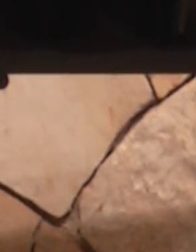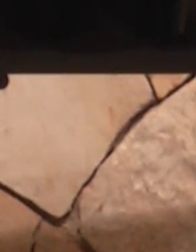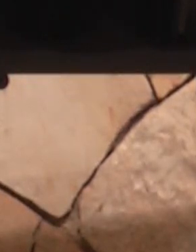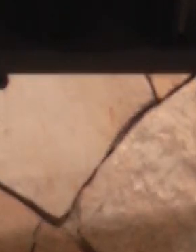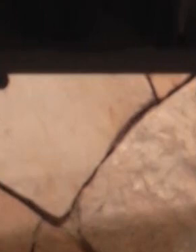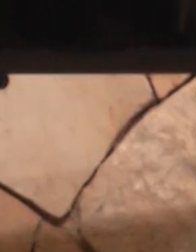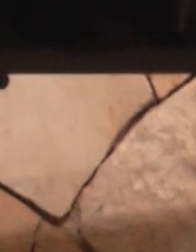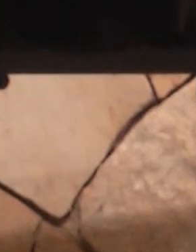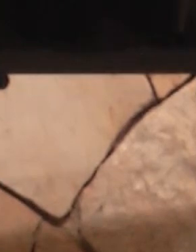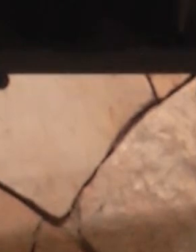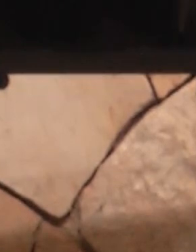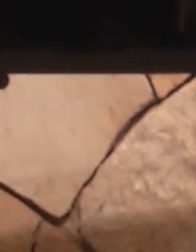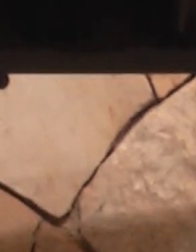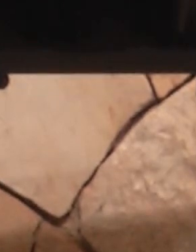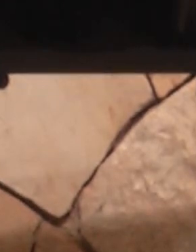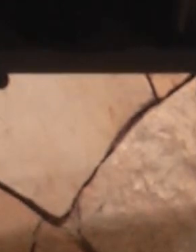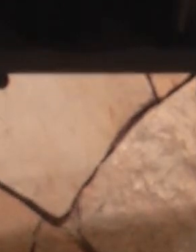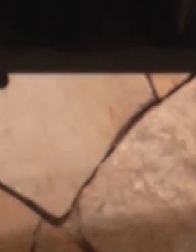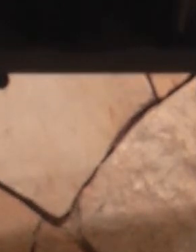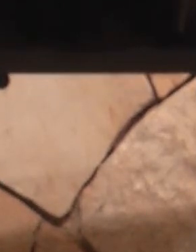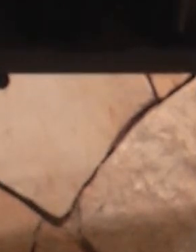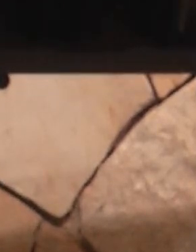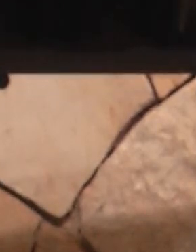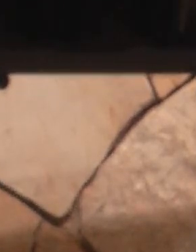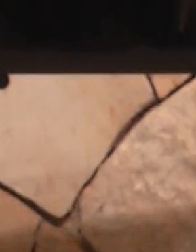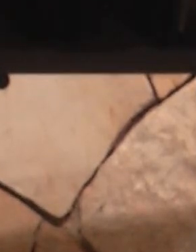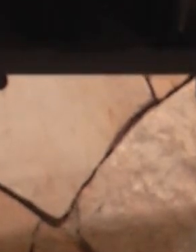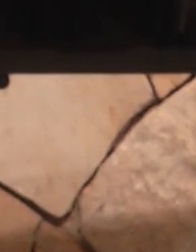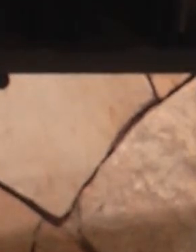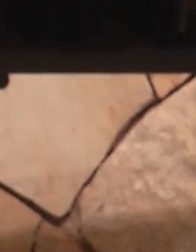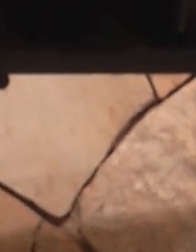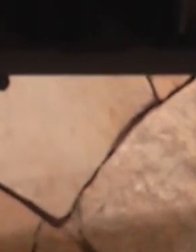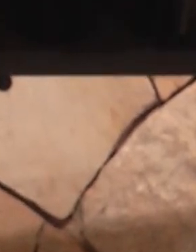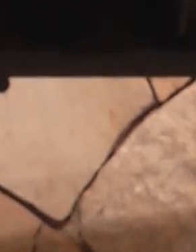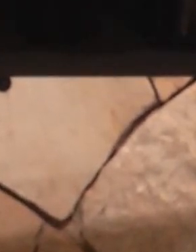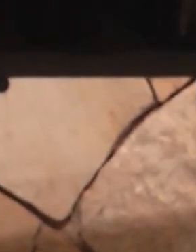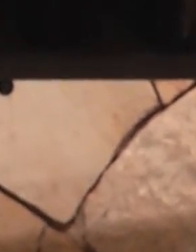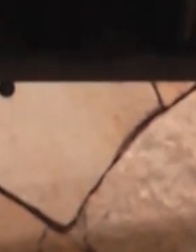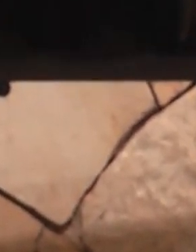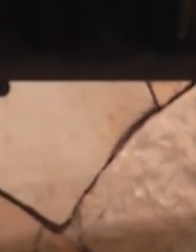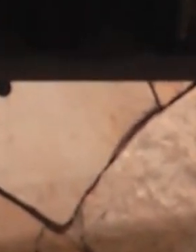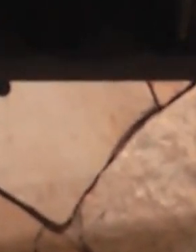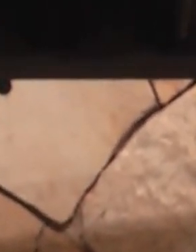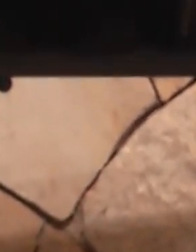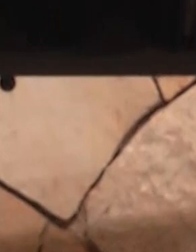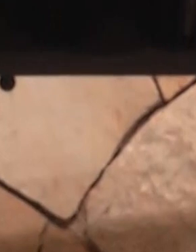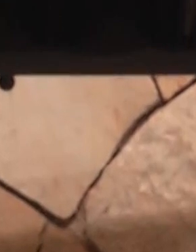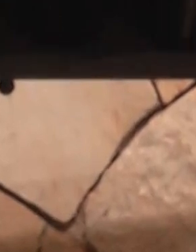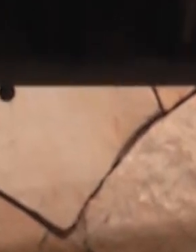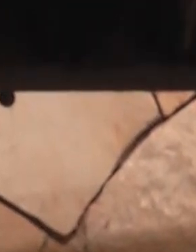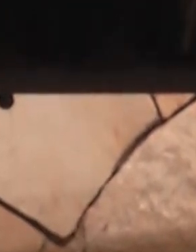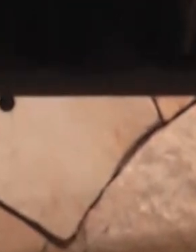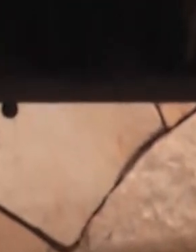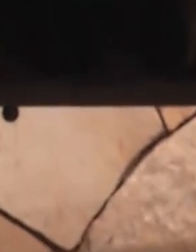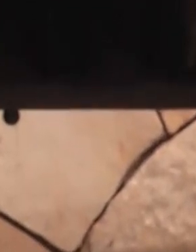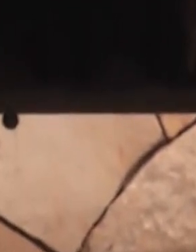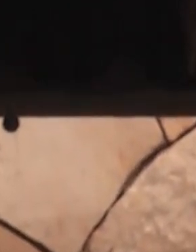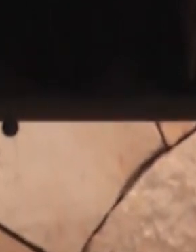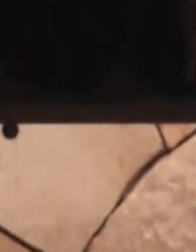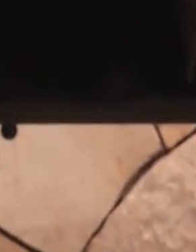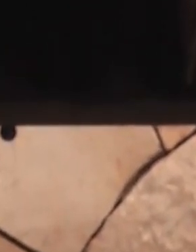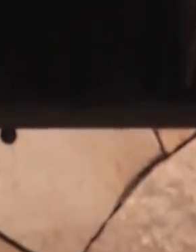é importante você entender que Deus vai te abençoar e vai te capacitar. Importante que você abra o